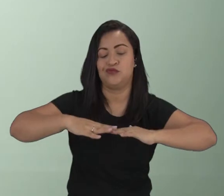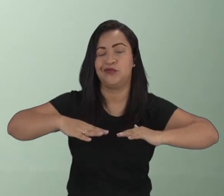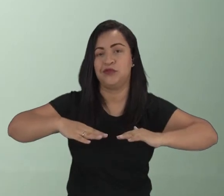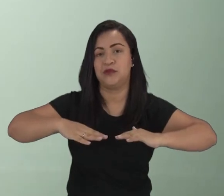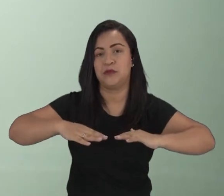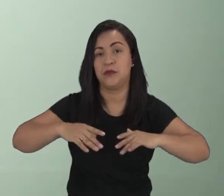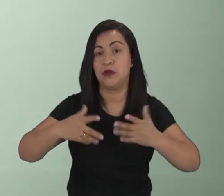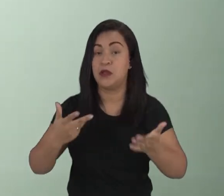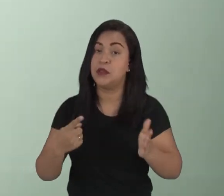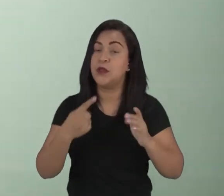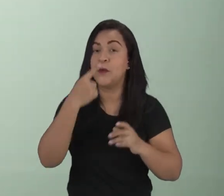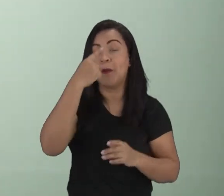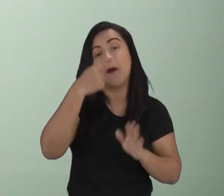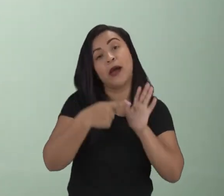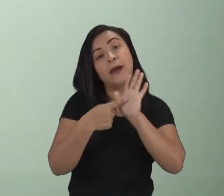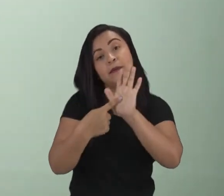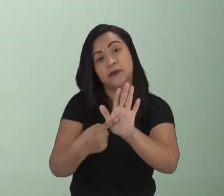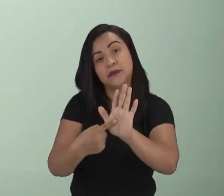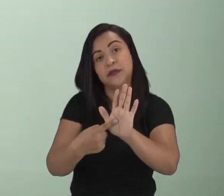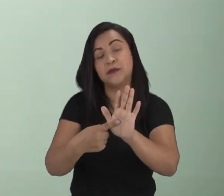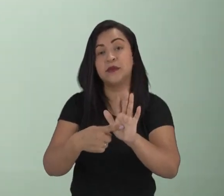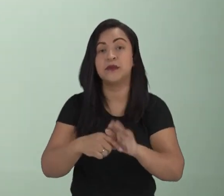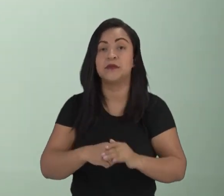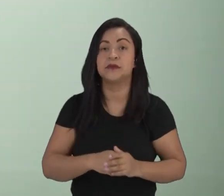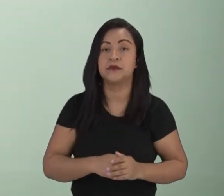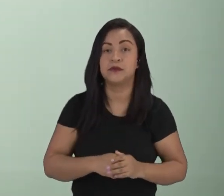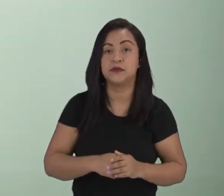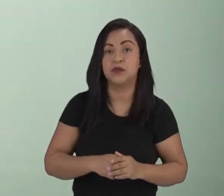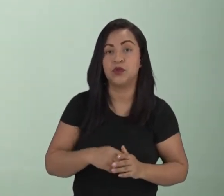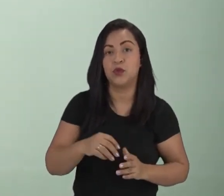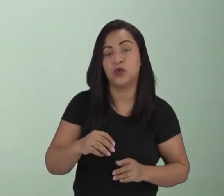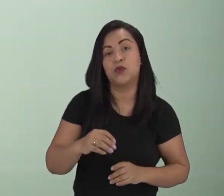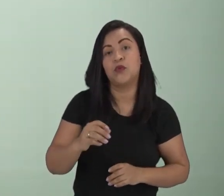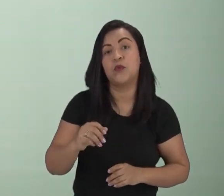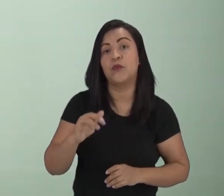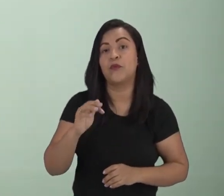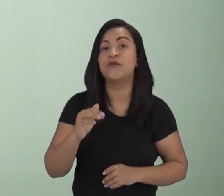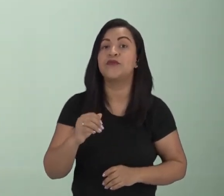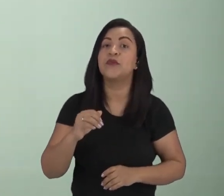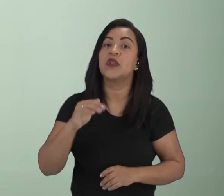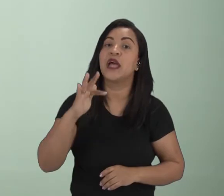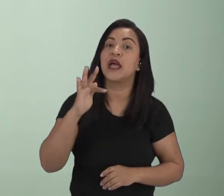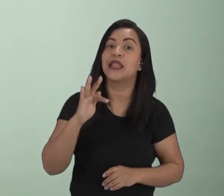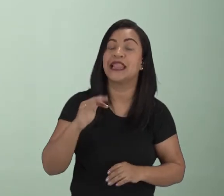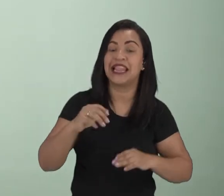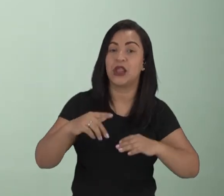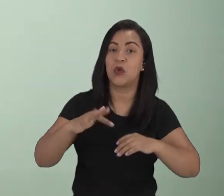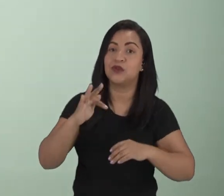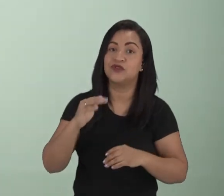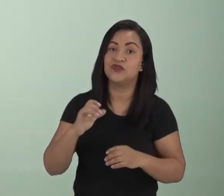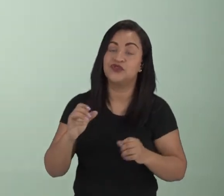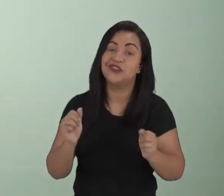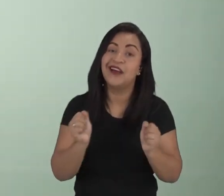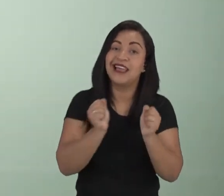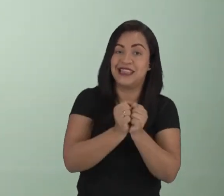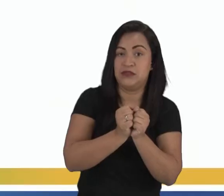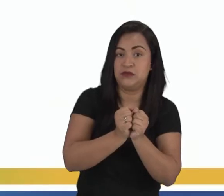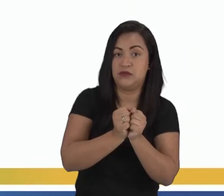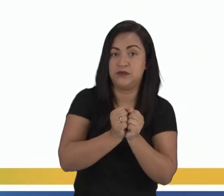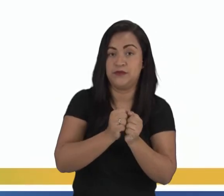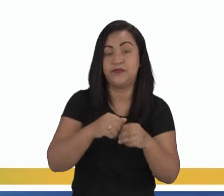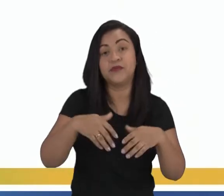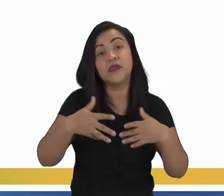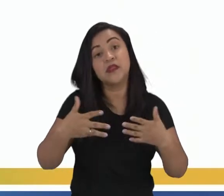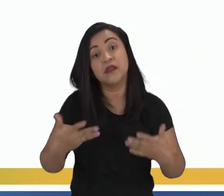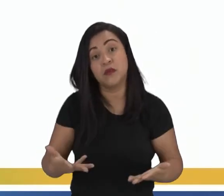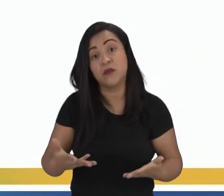então é representada na equação por um coeficiente chamado coeficiente de atrito. Então, a força